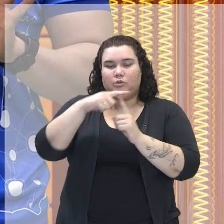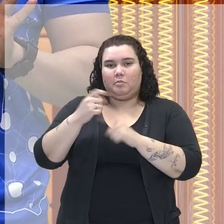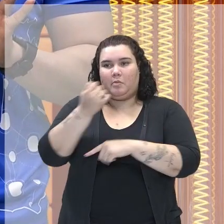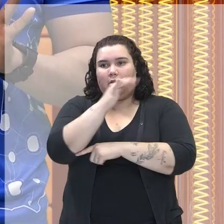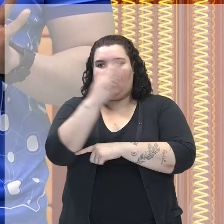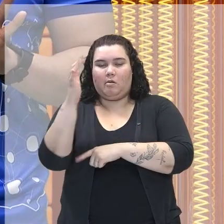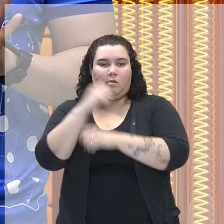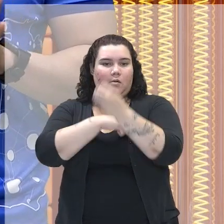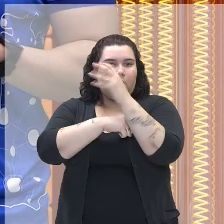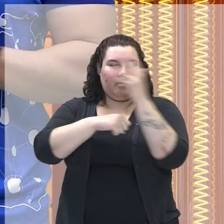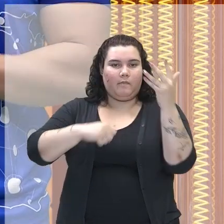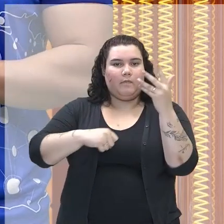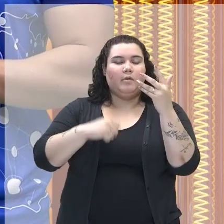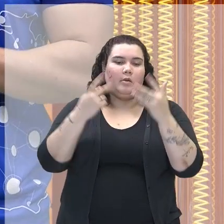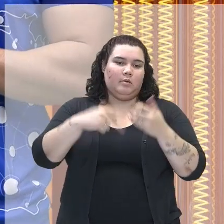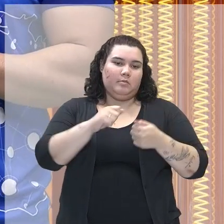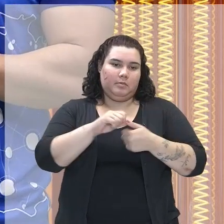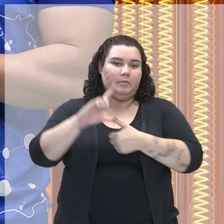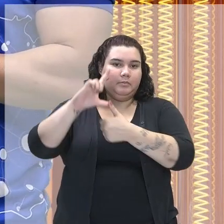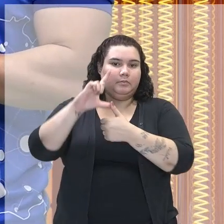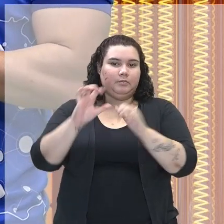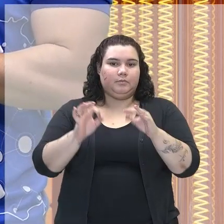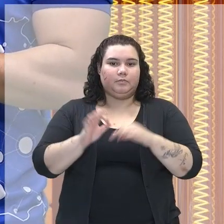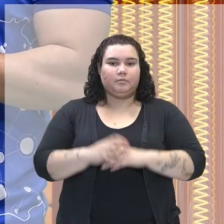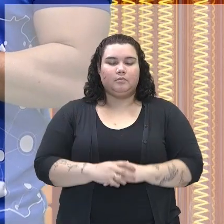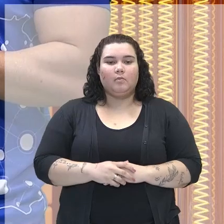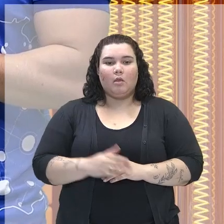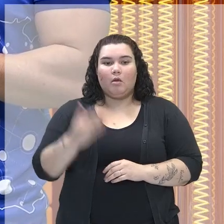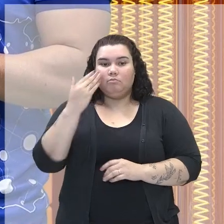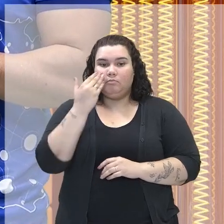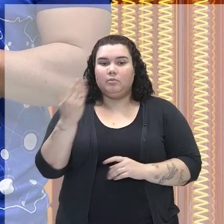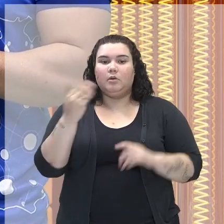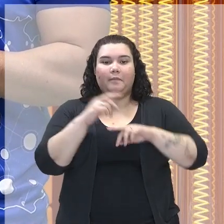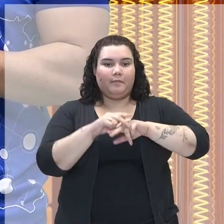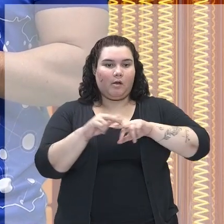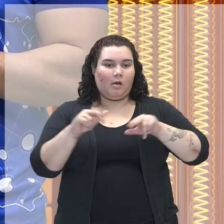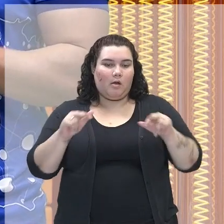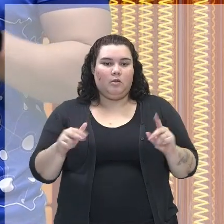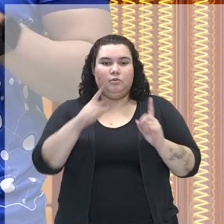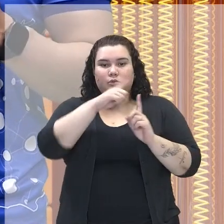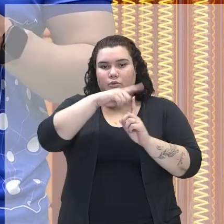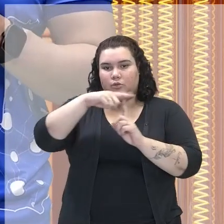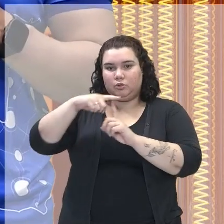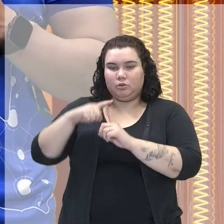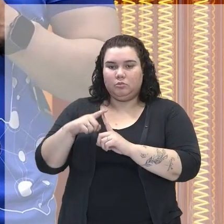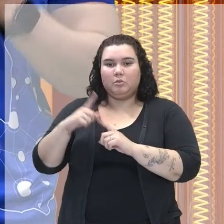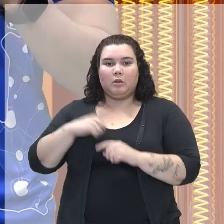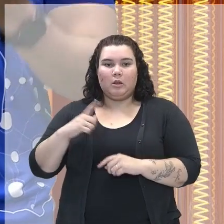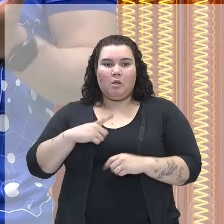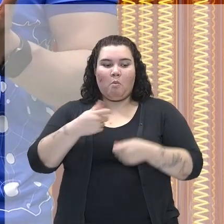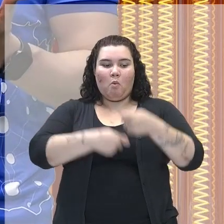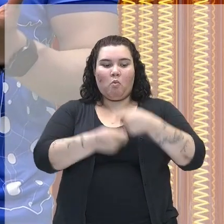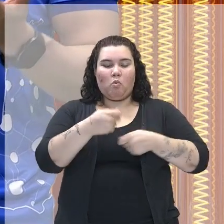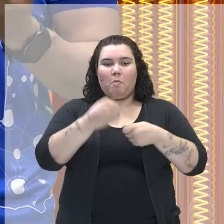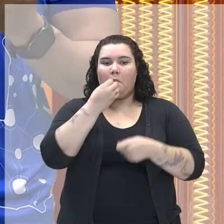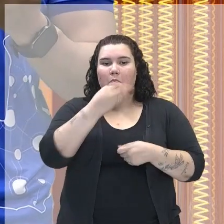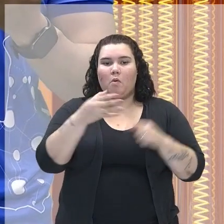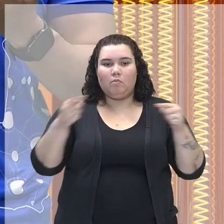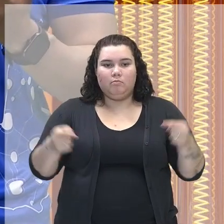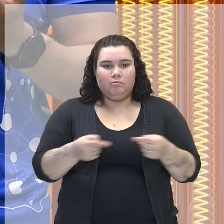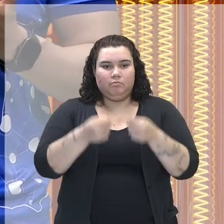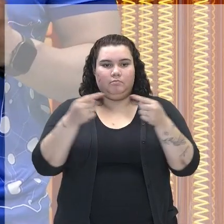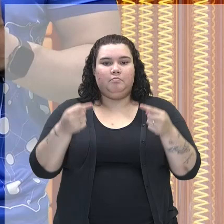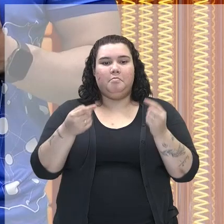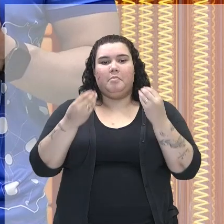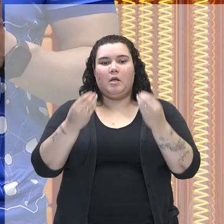de uma forma geral, certo? Nós temos aqui, como eu falei para vocês, uma diversidade muito grande de espécies que tem um valor econômico significativo para